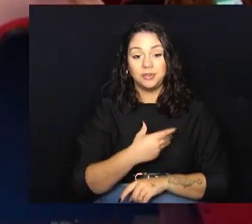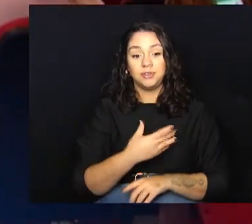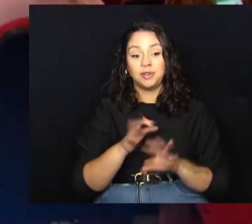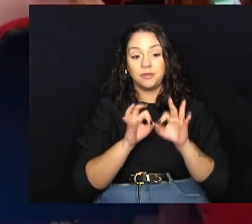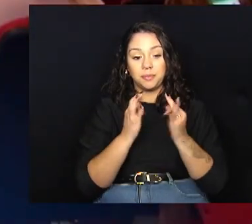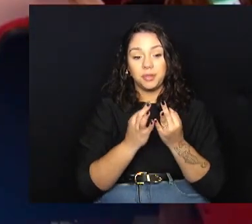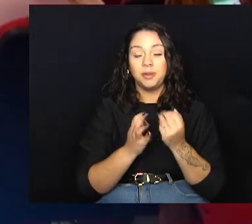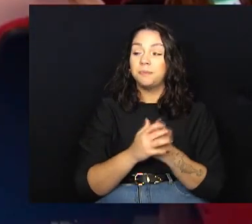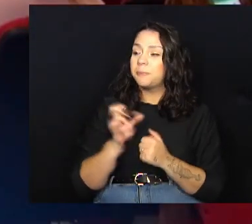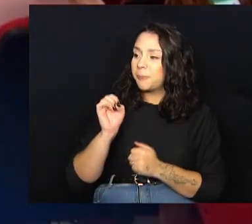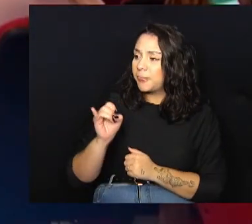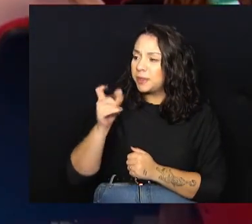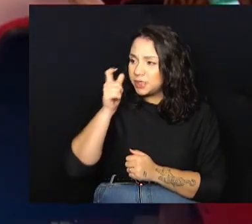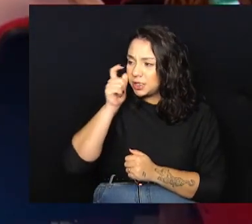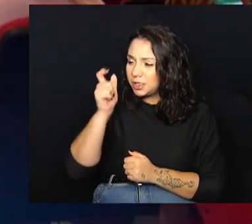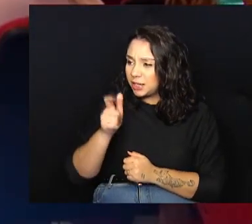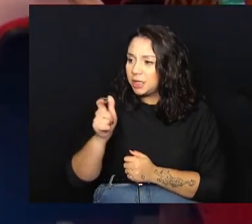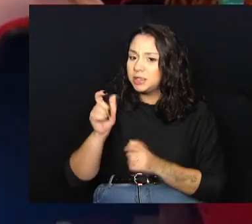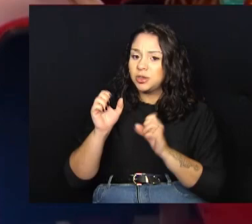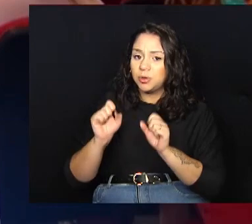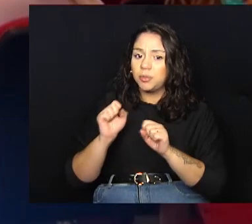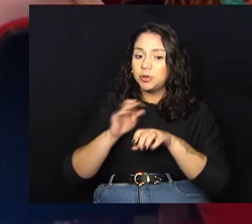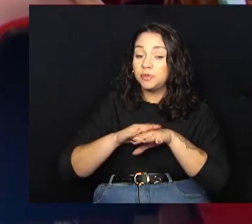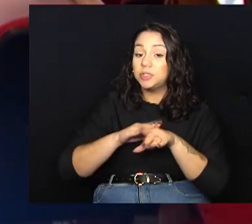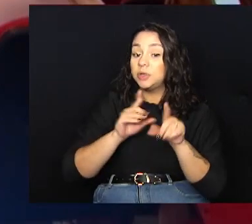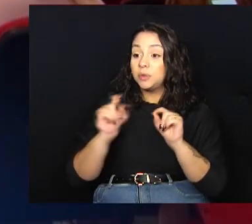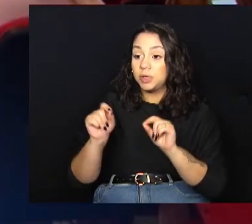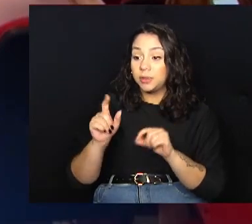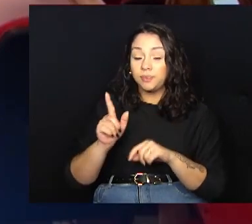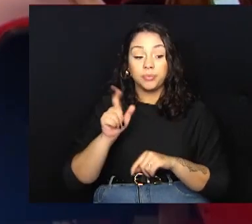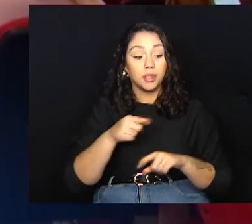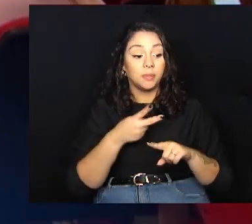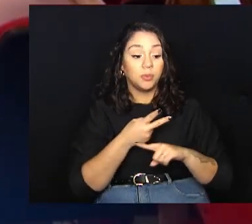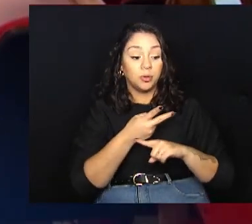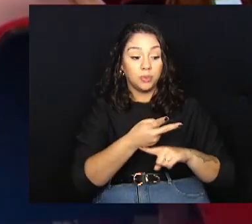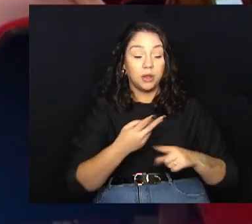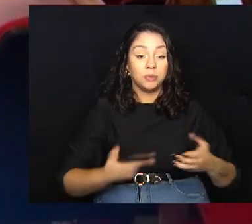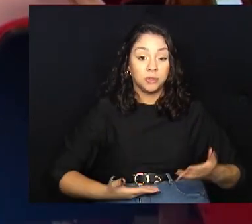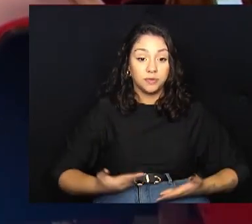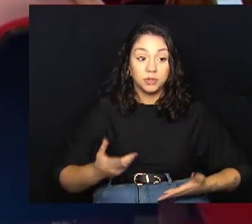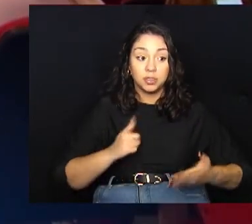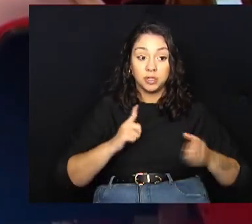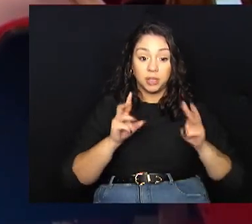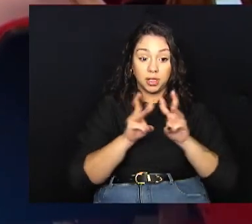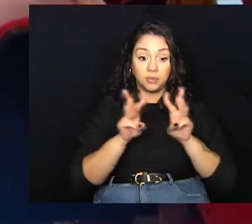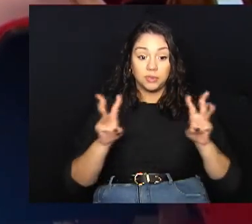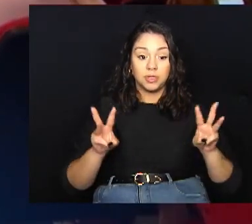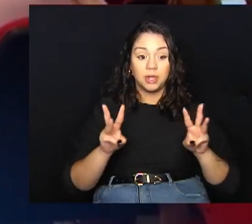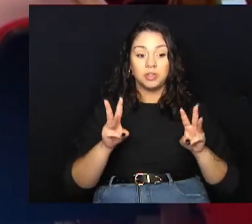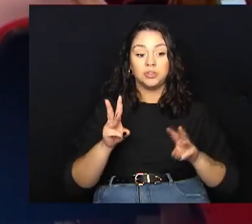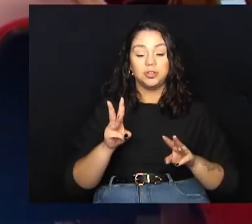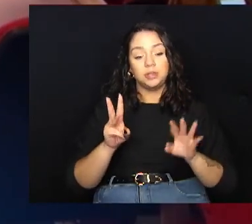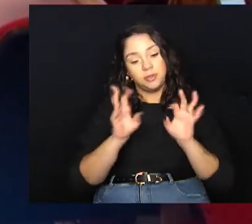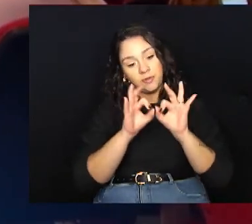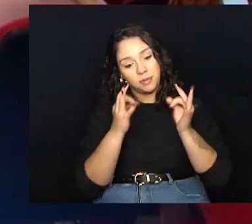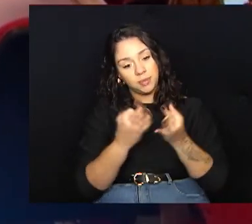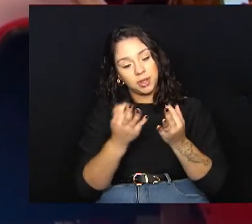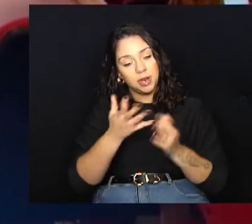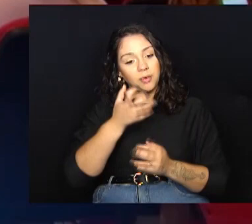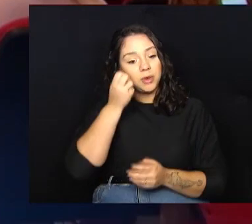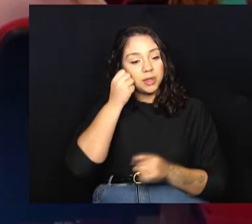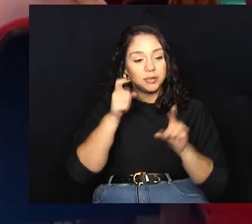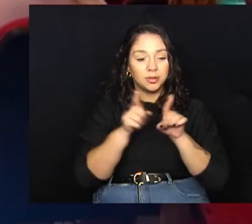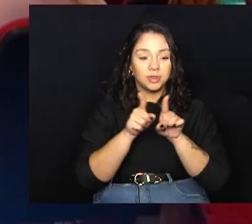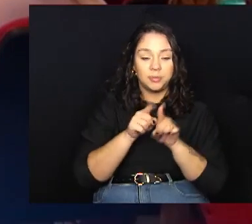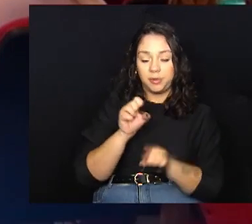tiver interesse deve fazer exatamente o que procurar o serviço nós temos o site família acolhe Dora né Nós temos também o sapeca